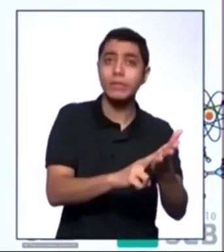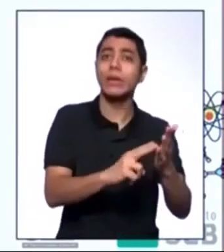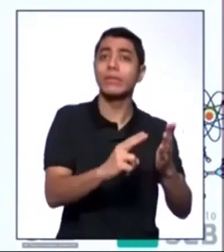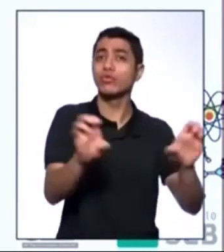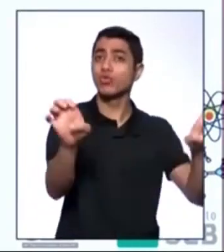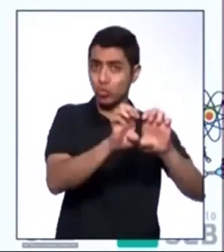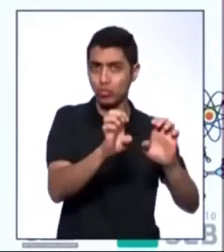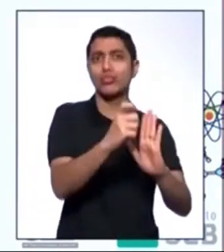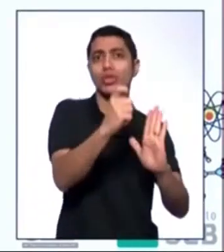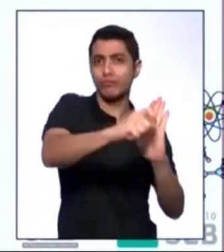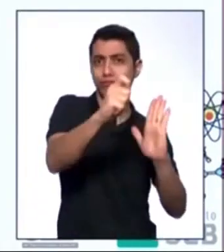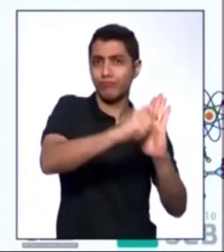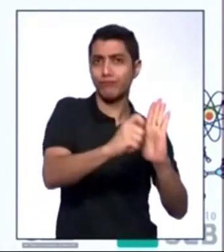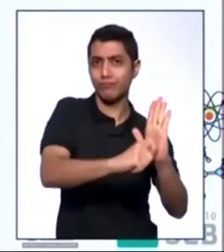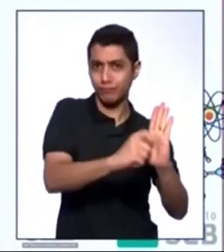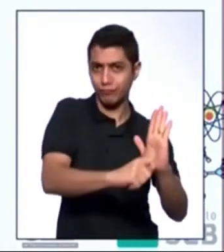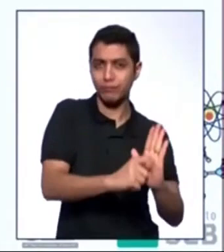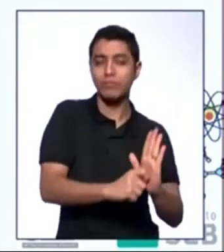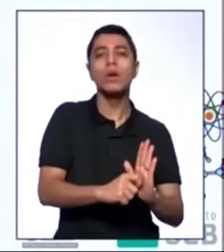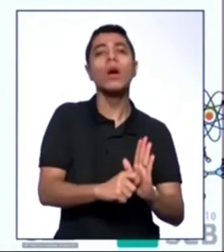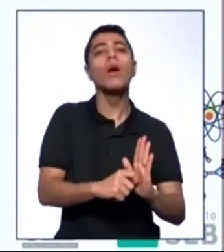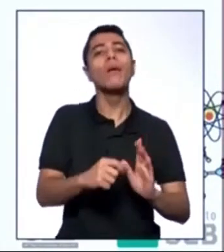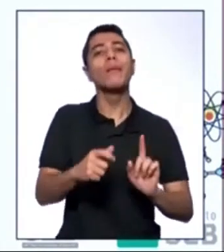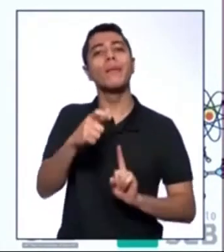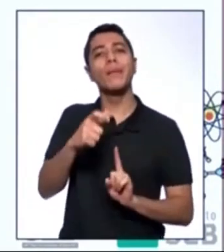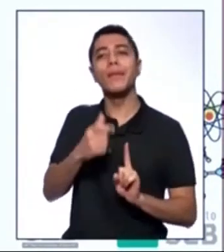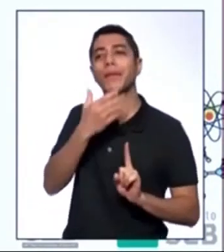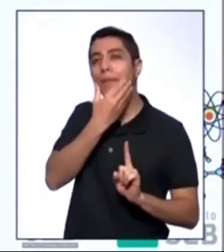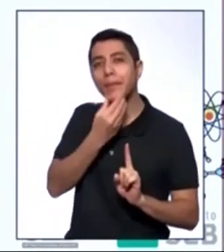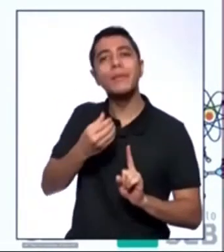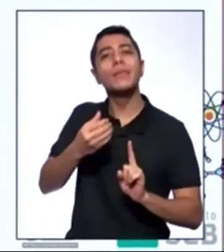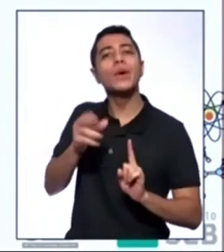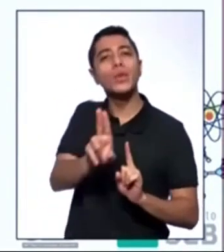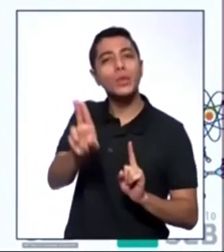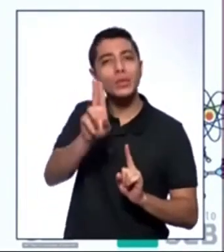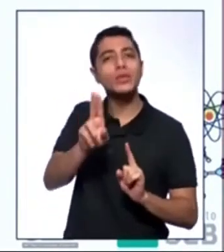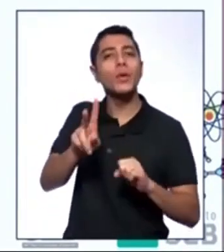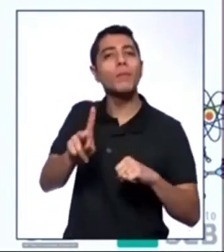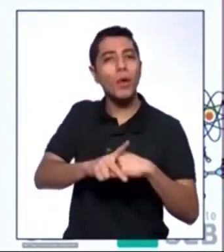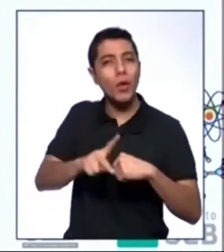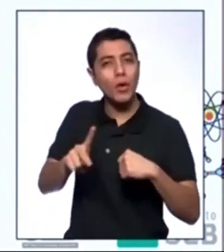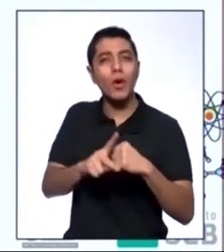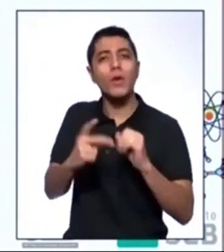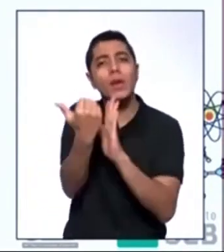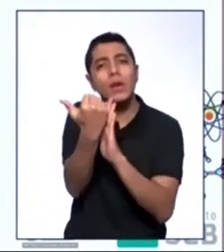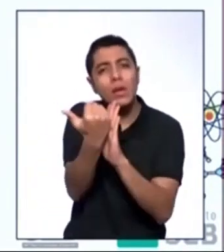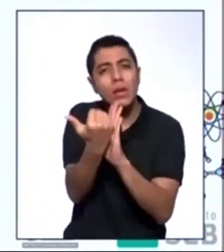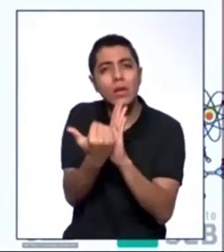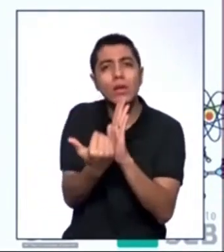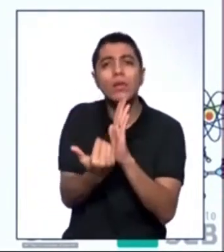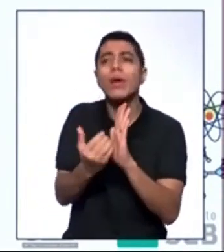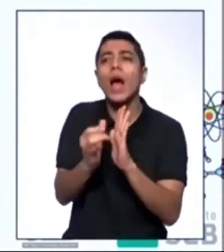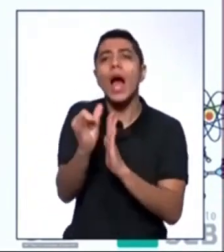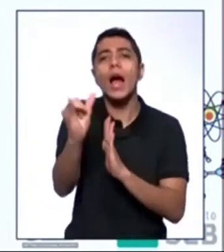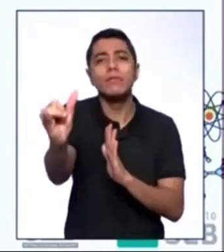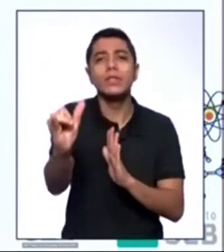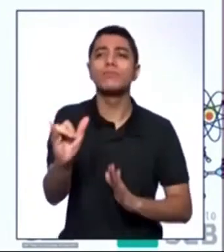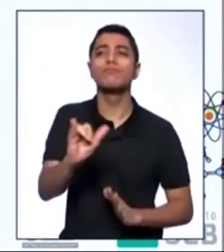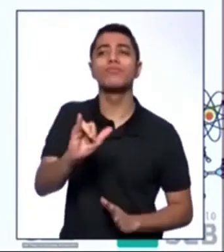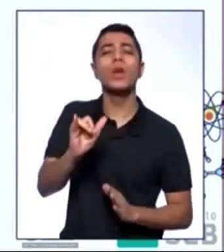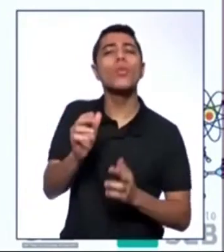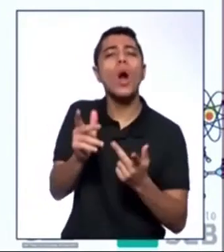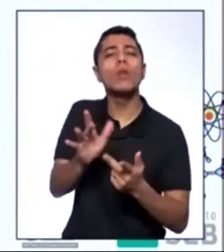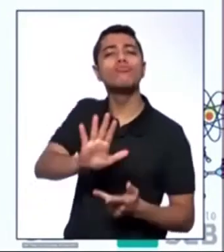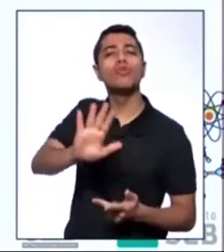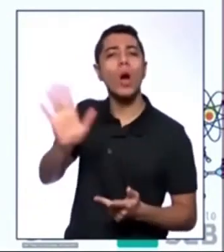ele escreveu, né, os pronomes de tratamento e usando isso como despedida e vocativo na carta.